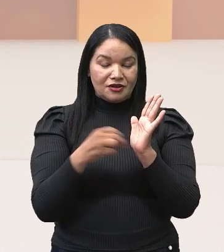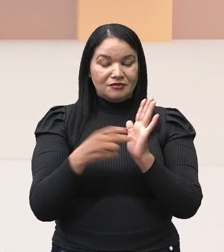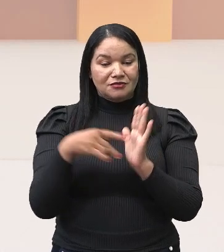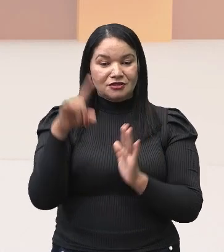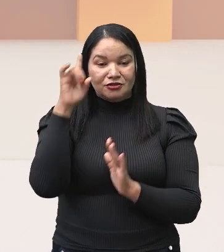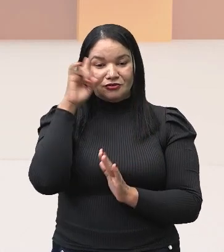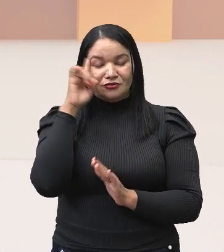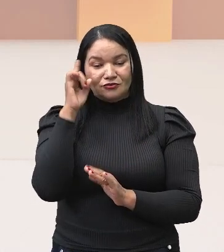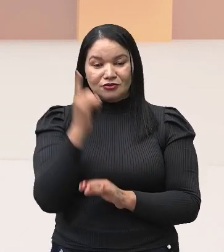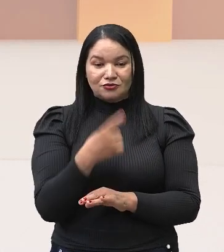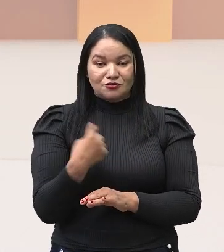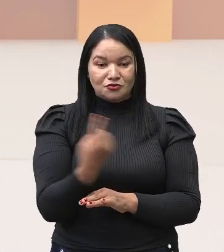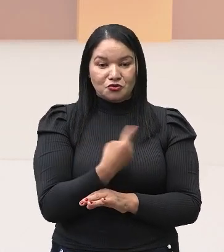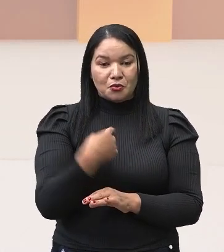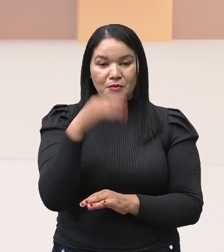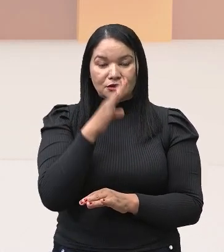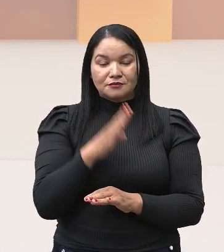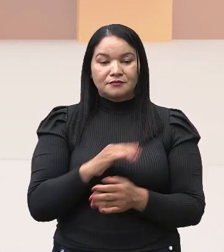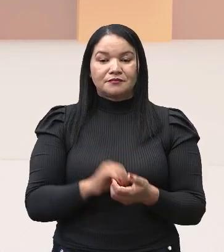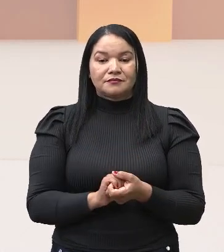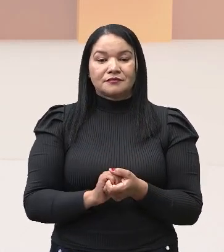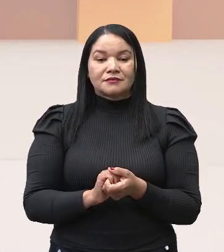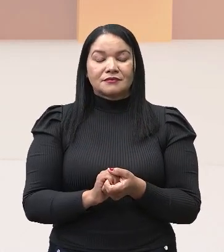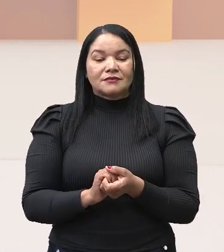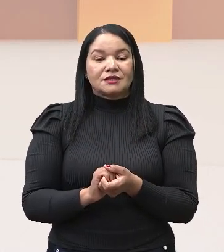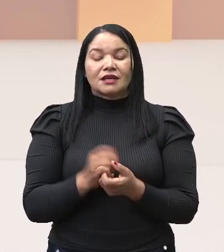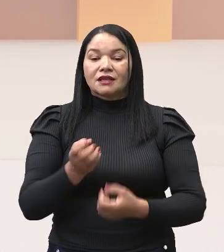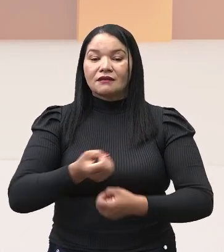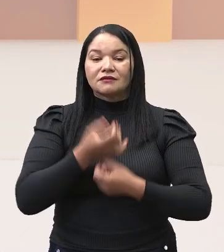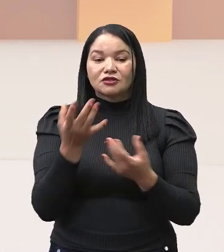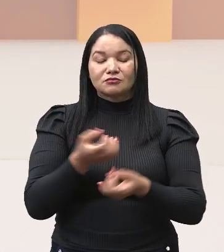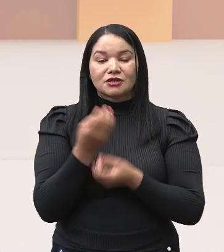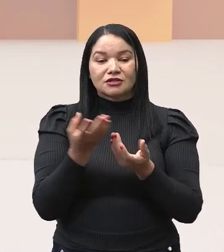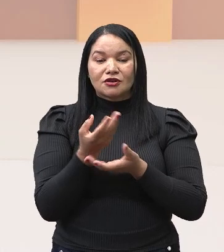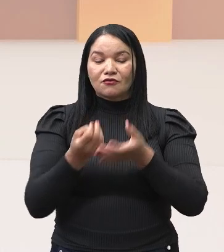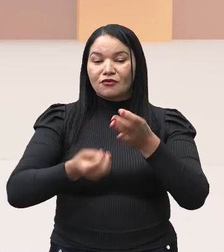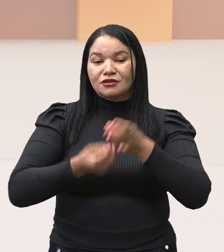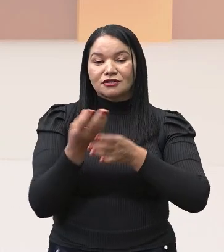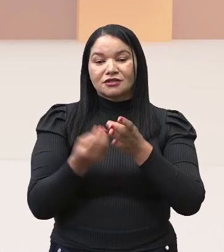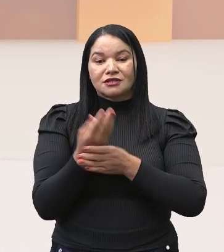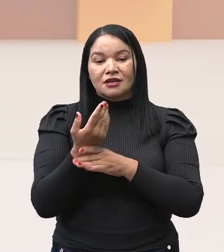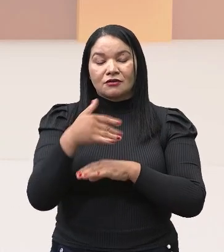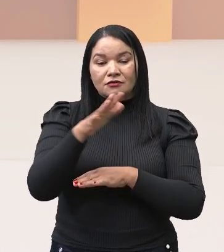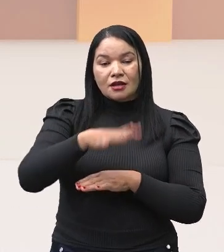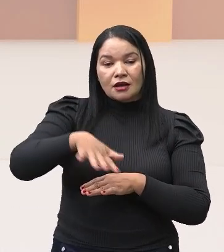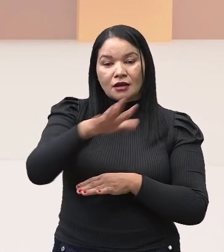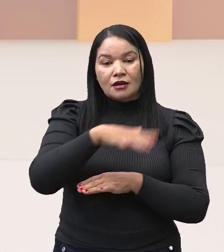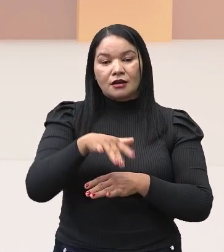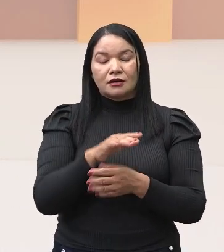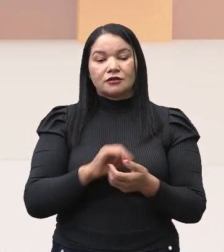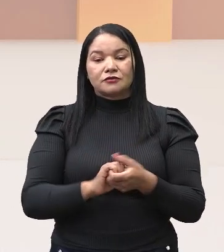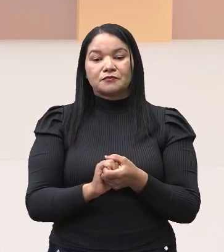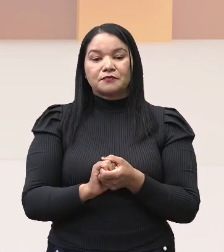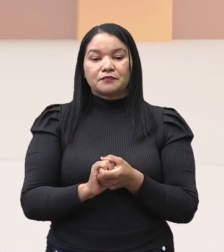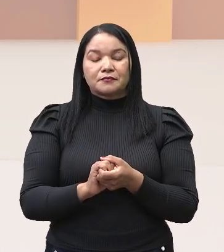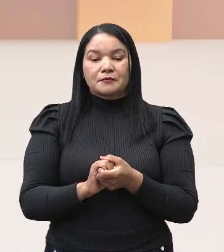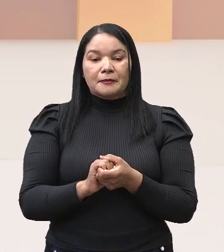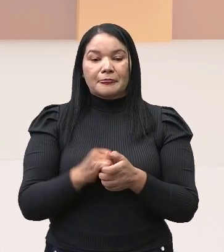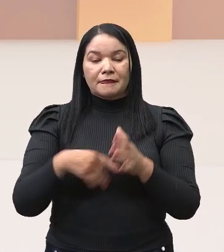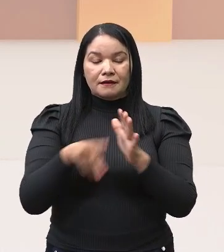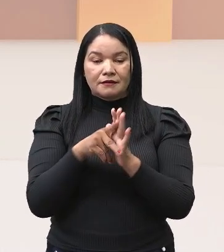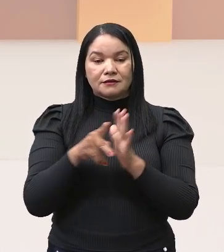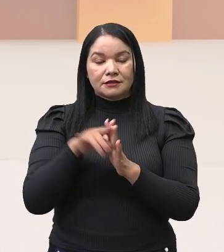cotidiano. Então, muitas dessas expressões, elas são oriundas ali da região dos Bantus, onde